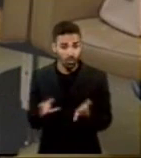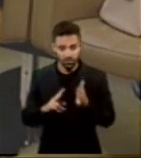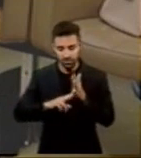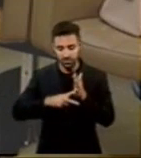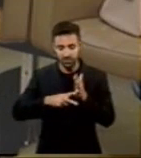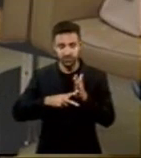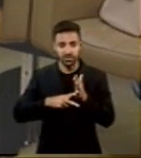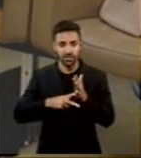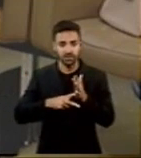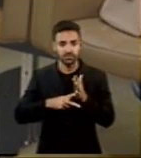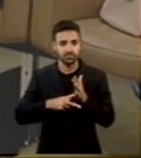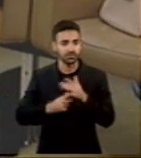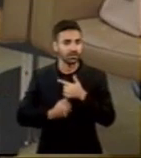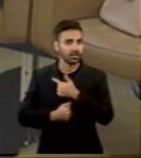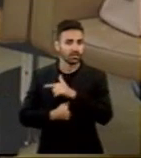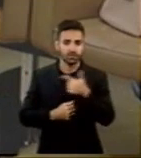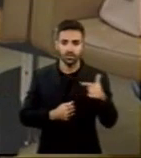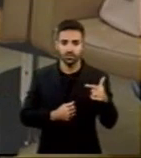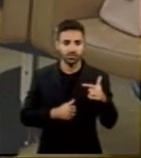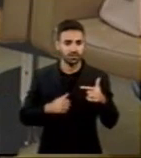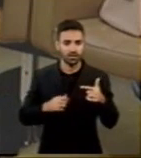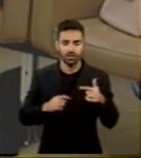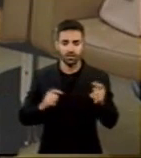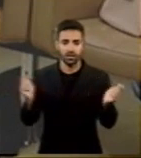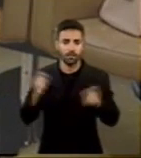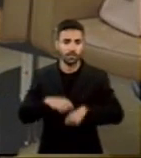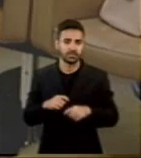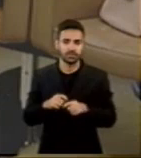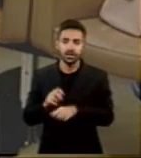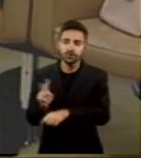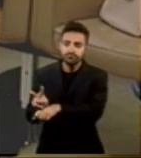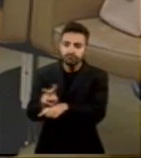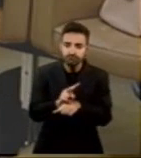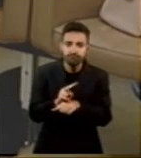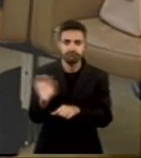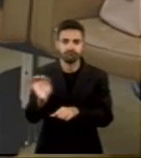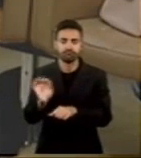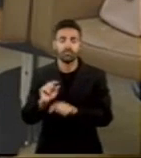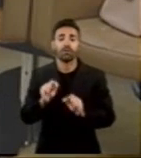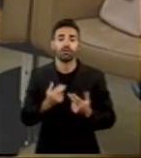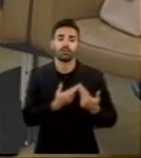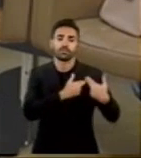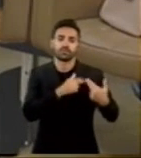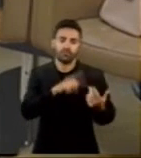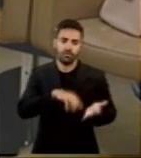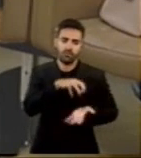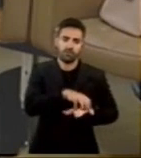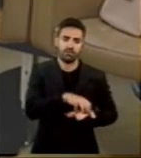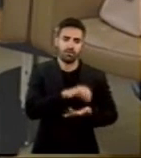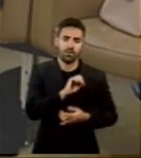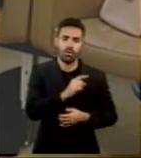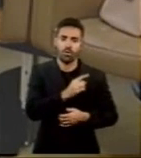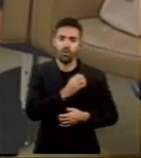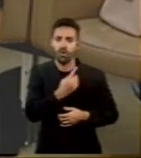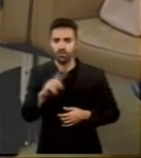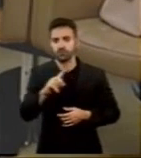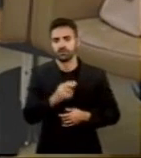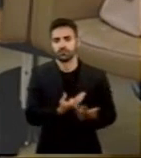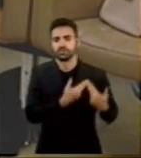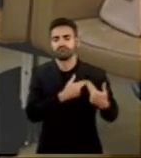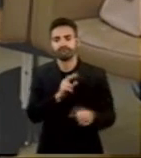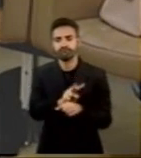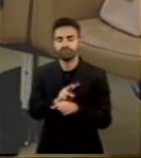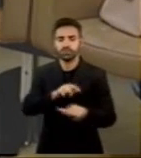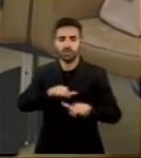não detêm mais essa capacidade de administrar a mão de obra. Quem administra é o próprio ógmo. Então, eu acredito que essa